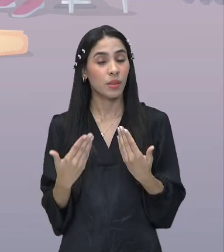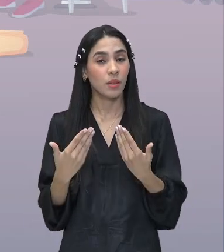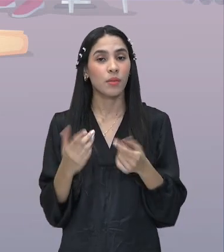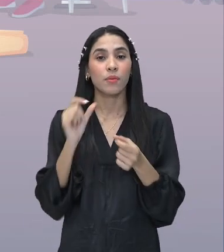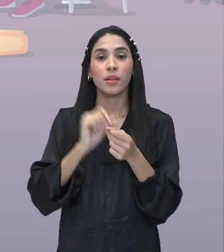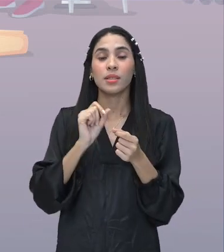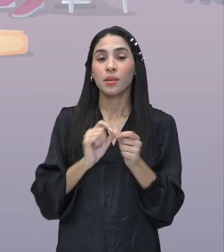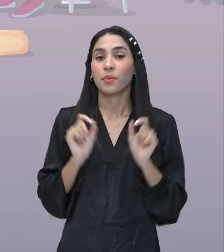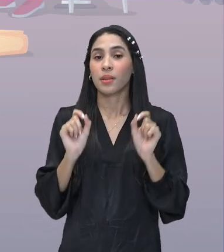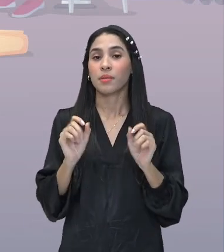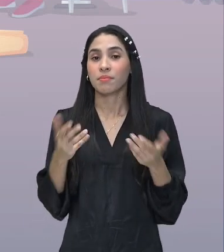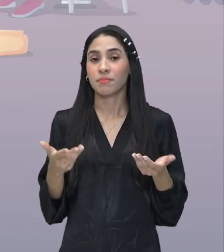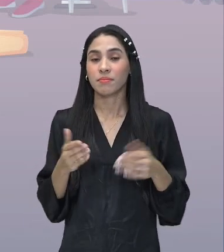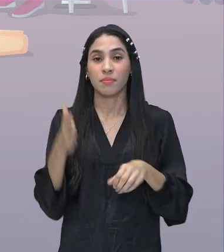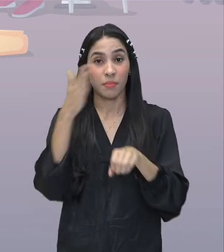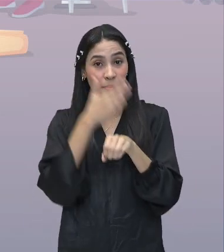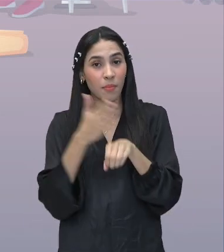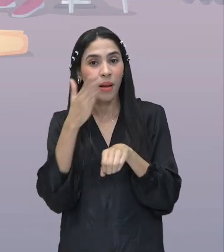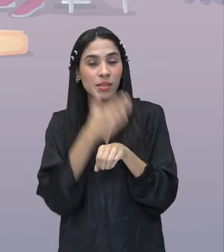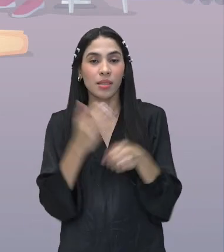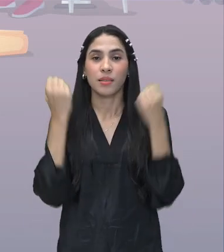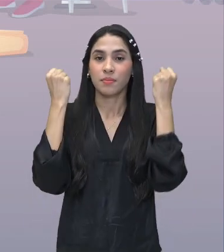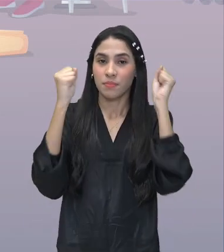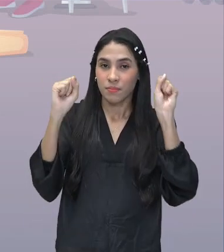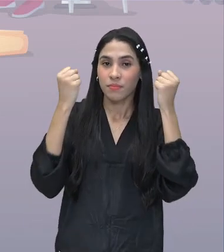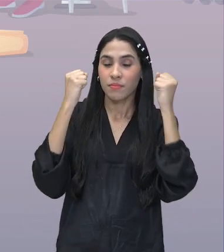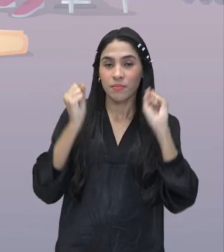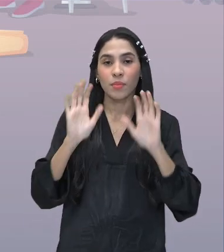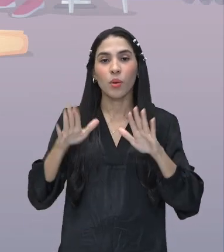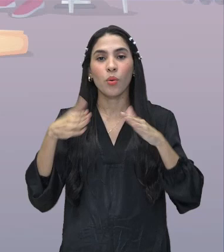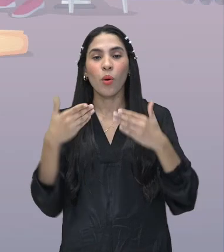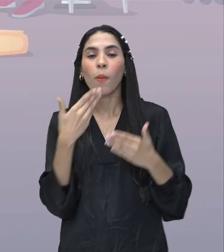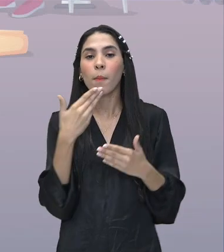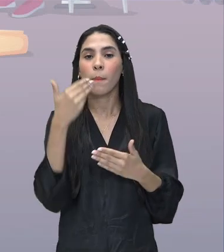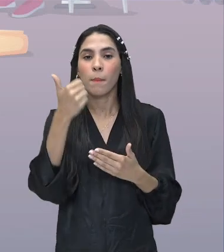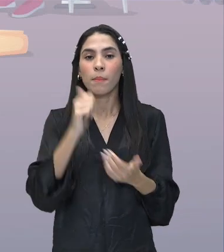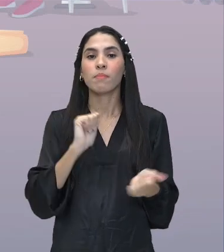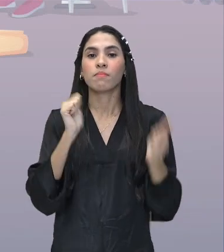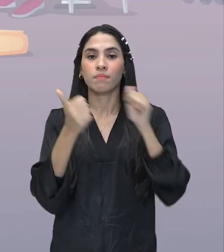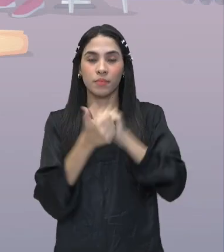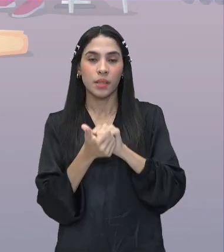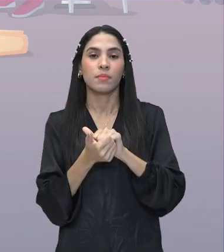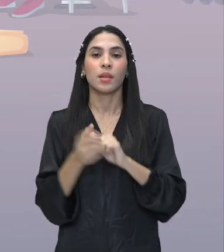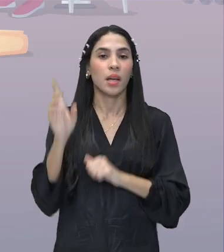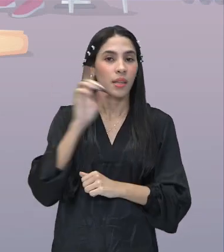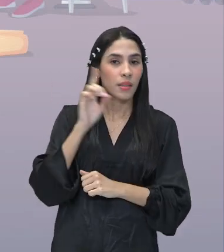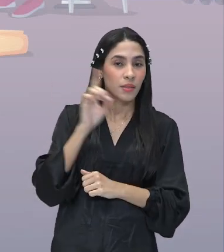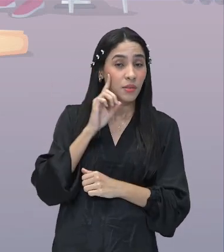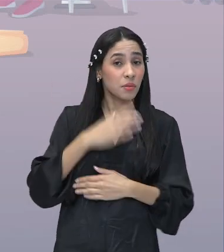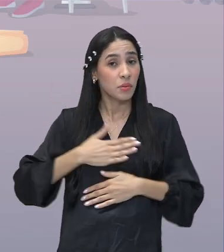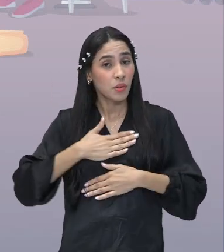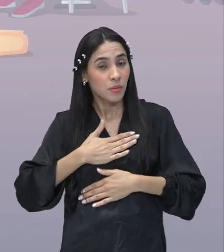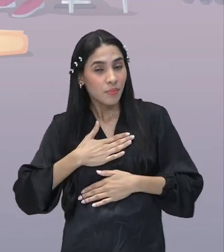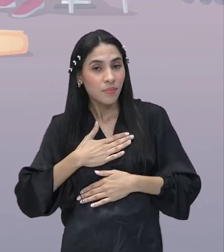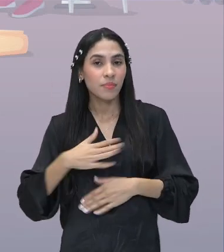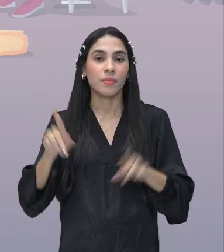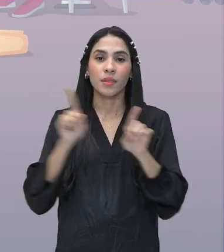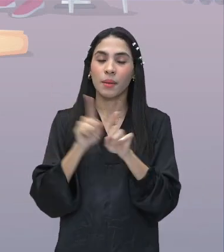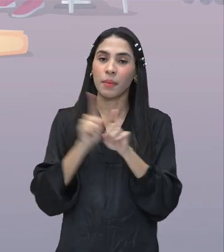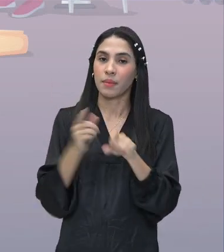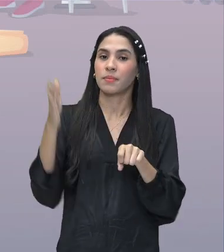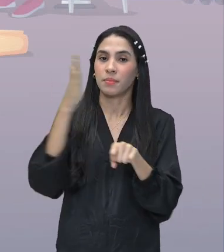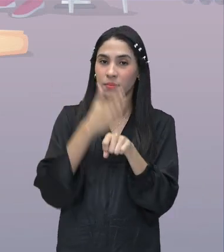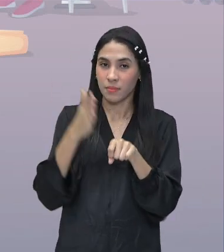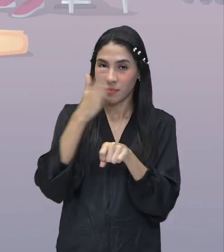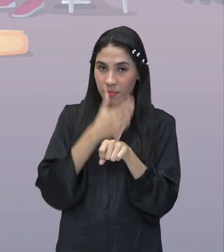gente tem que fazer? Praticar esses exercícios, ver qual se adequa mais à nossa rotina, ao nosso gosto e colocar